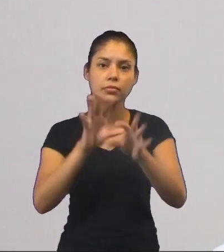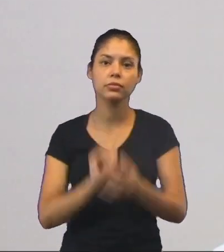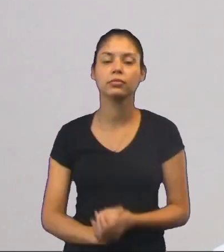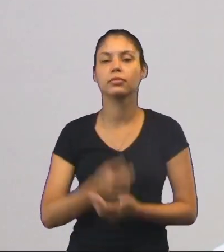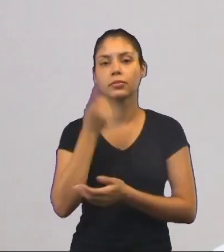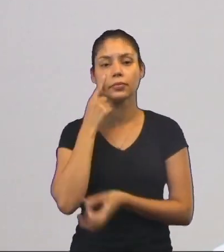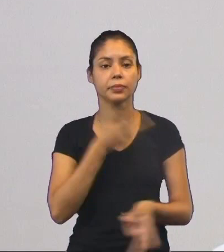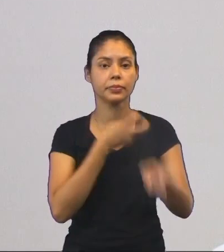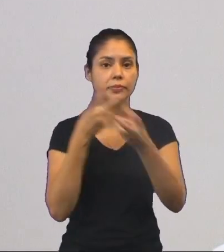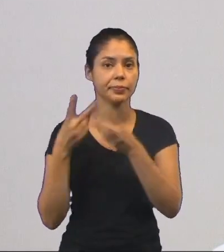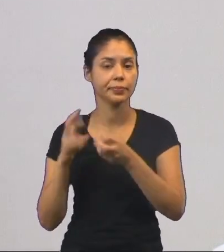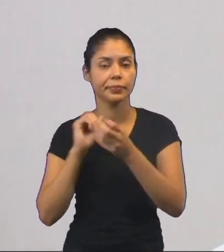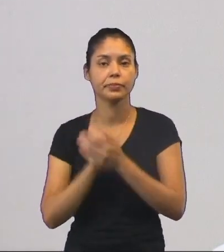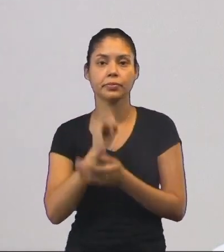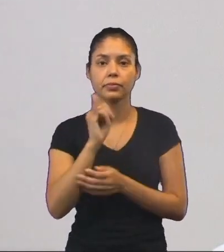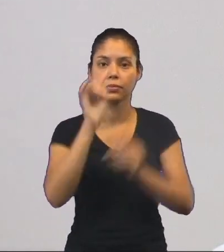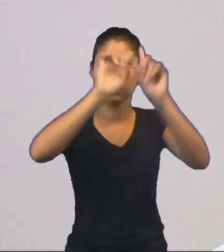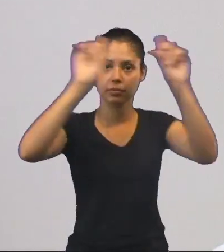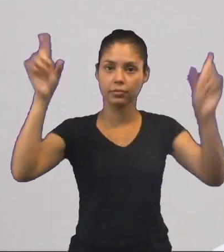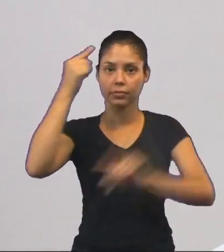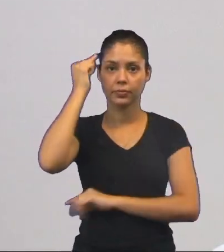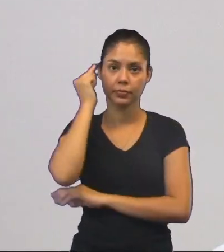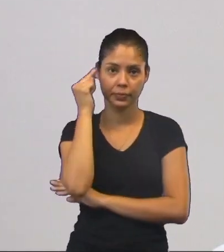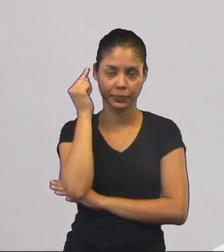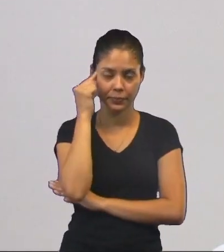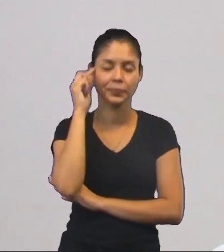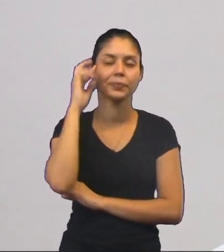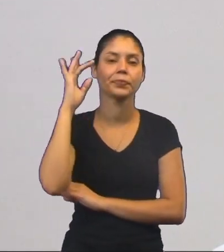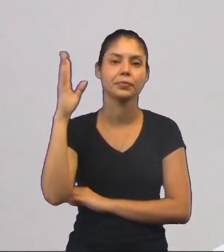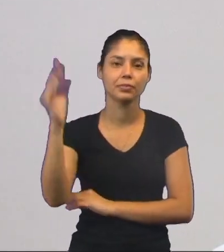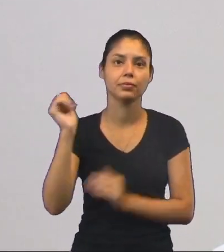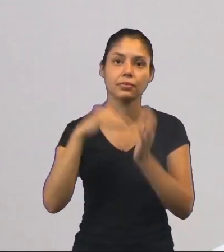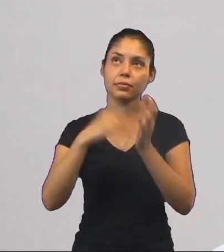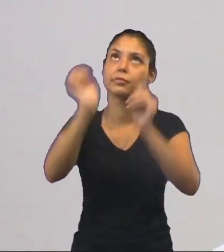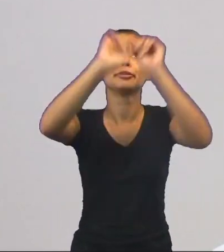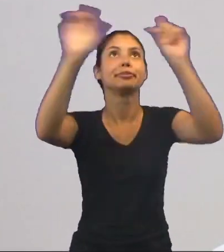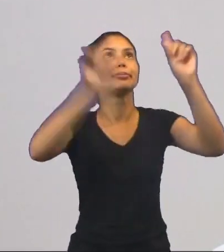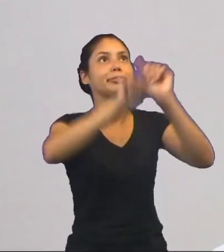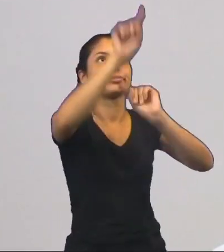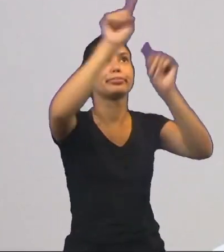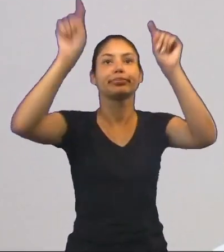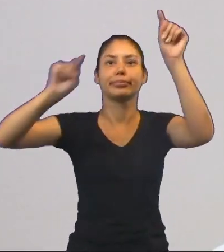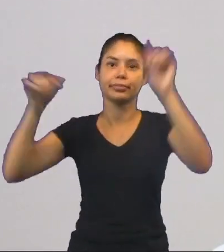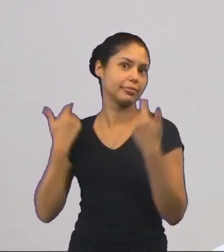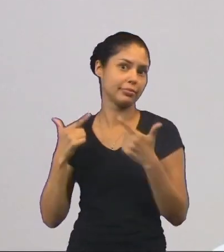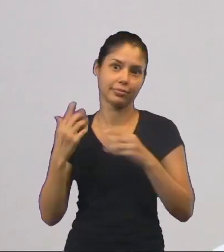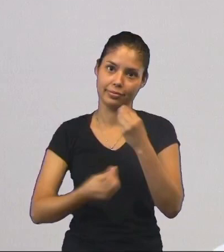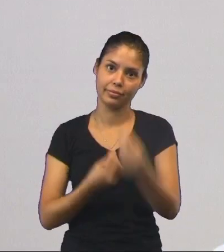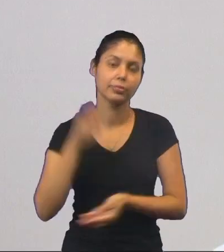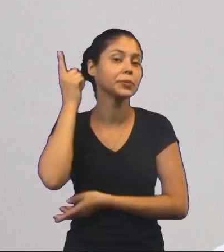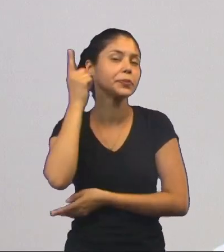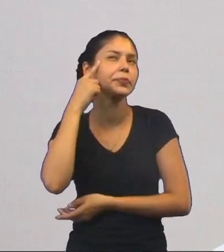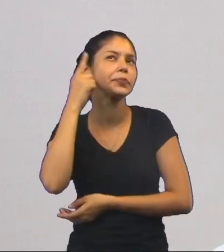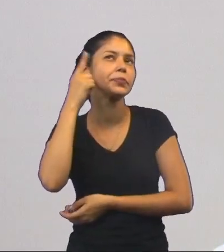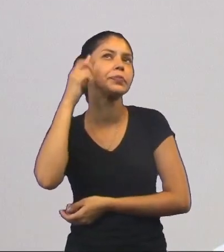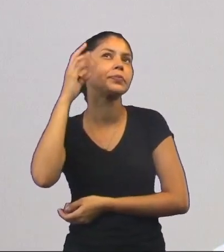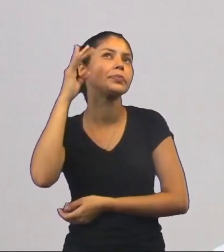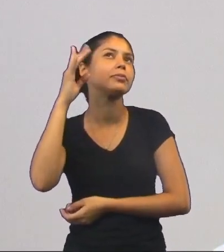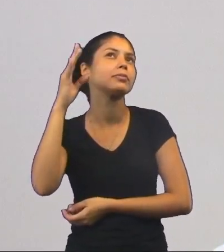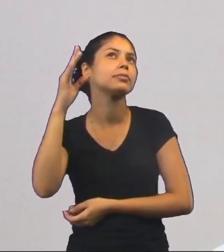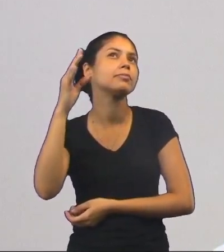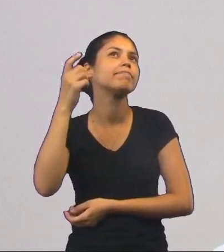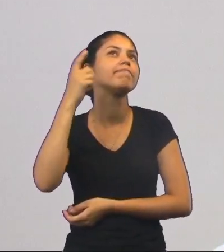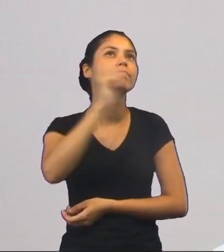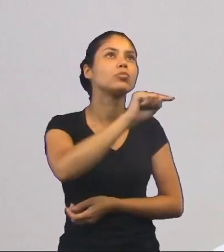Então, eles observavam o céu e imaginavam, é claro que não dá para ir até o céu e ligar pontos, mas eles imaginavam